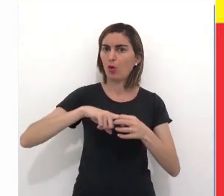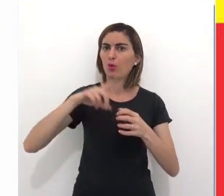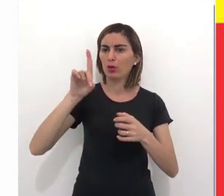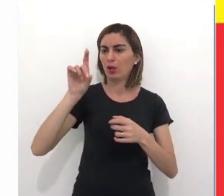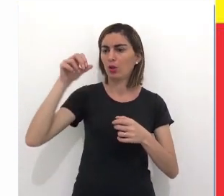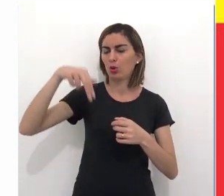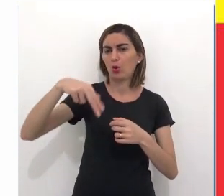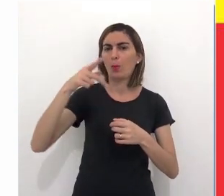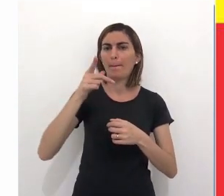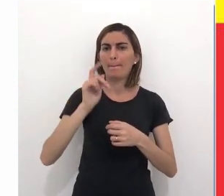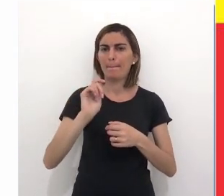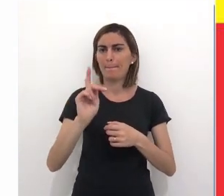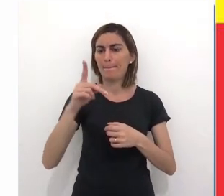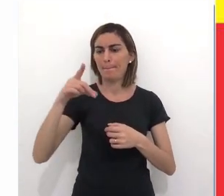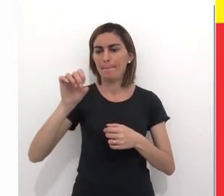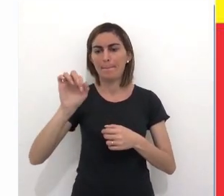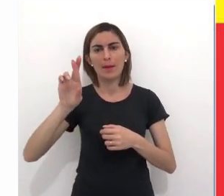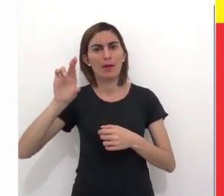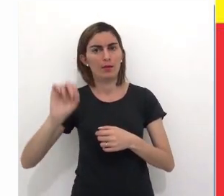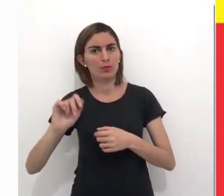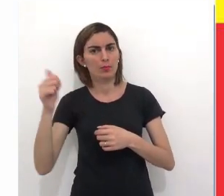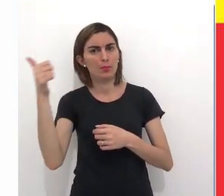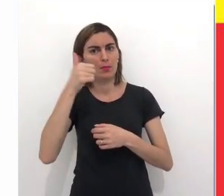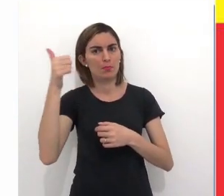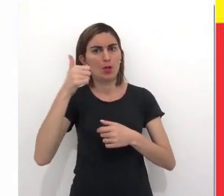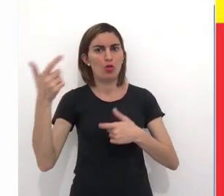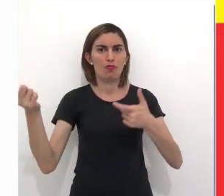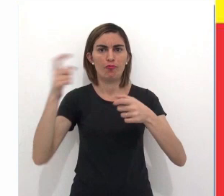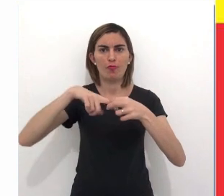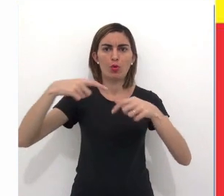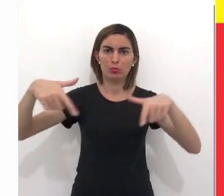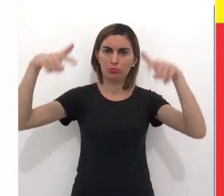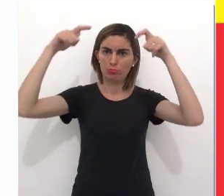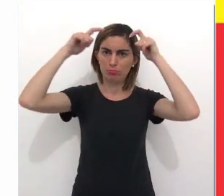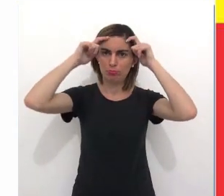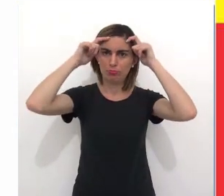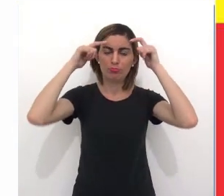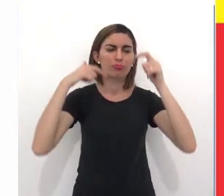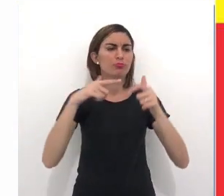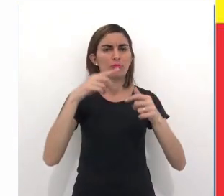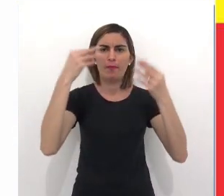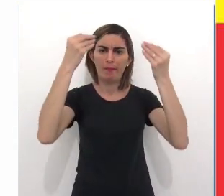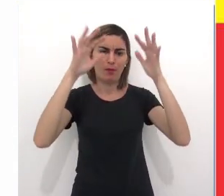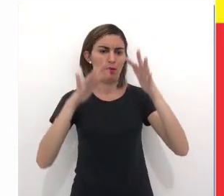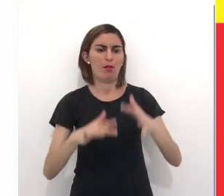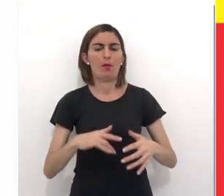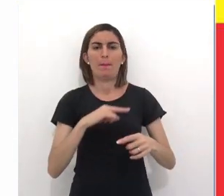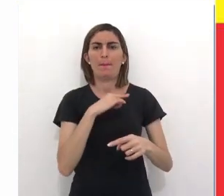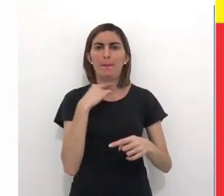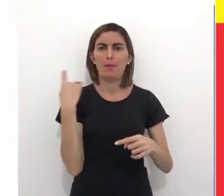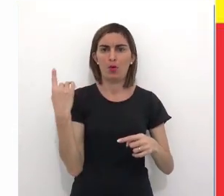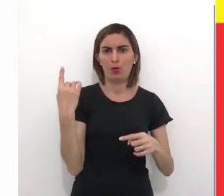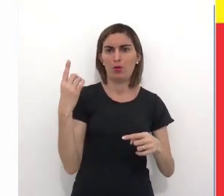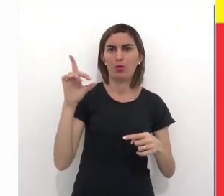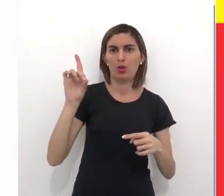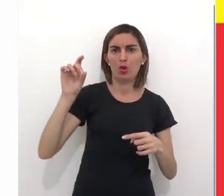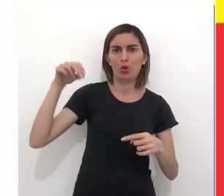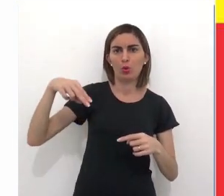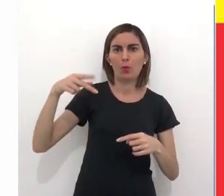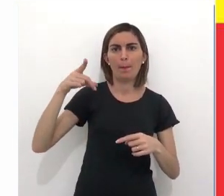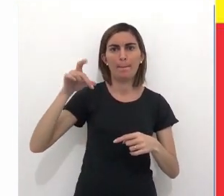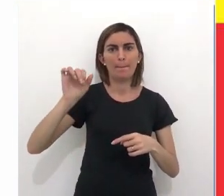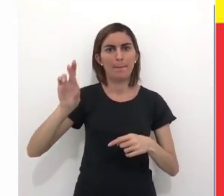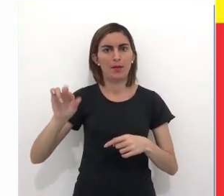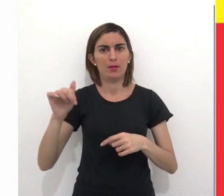Dom Pedro I para o trono brasileiro. Esse grupo enfraqueceu-se após a morte de Dom Pedro